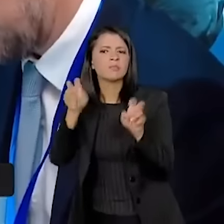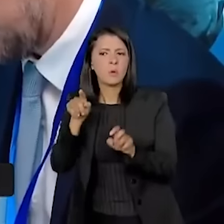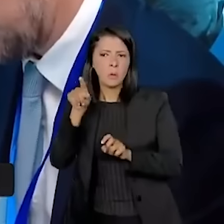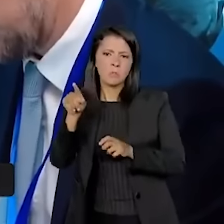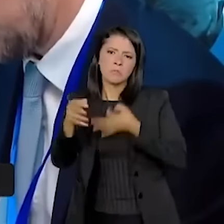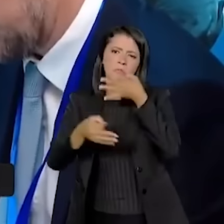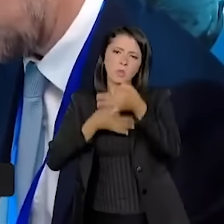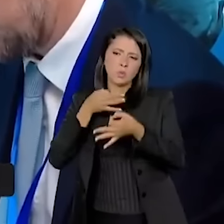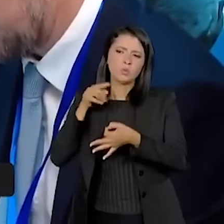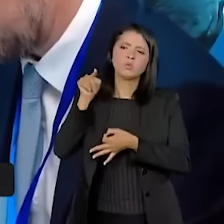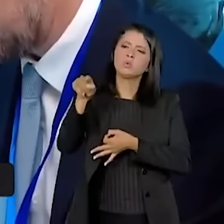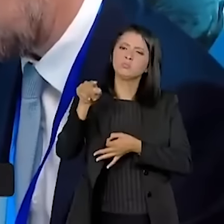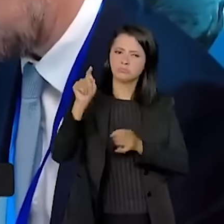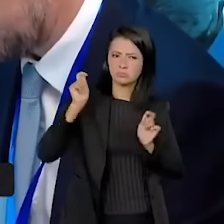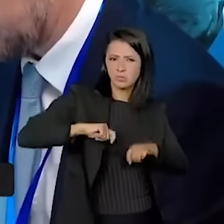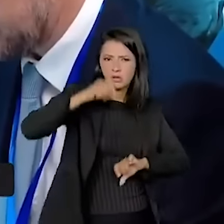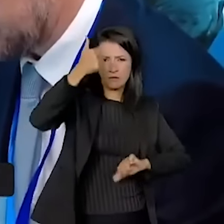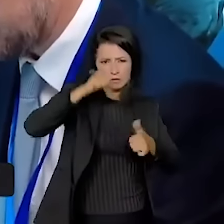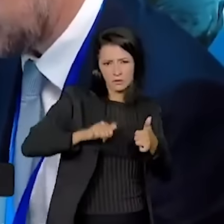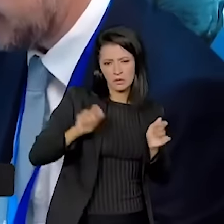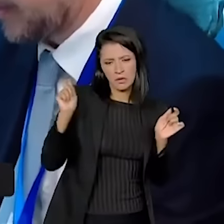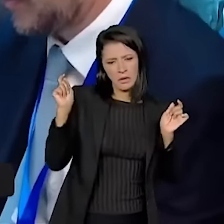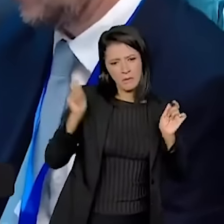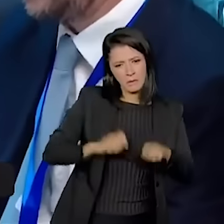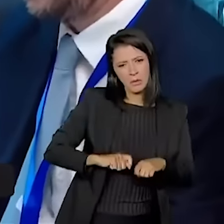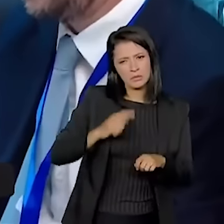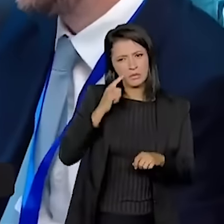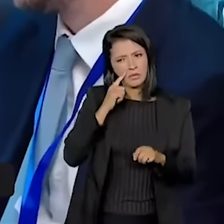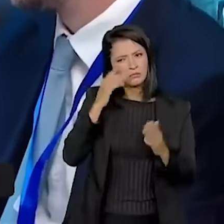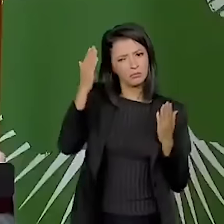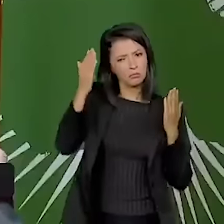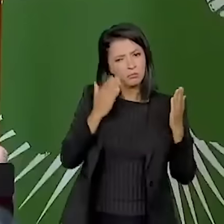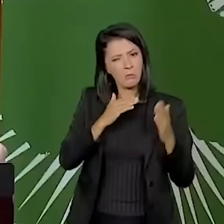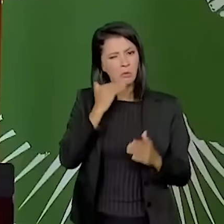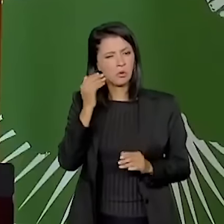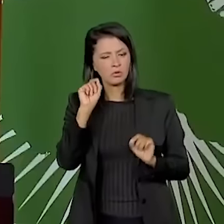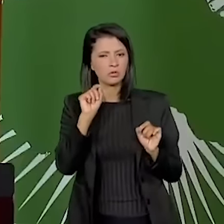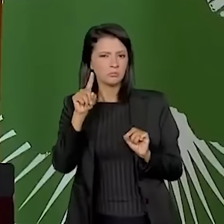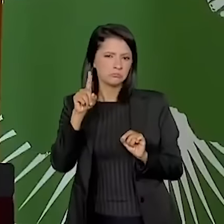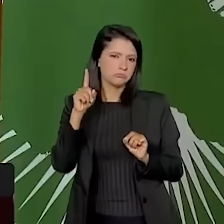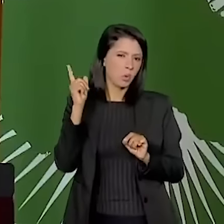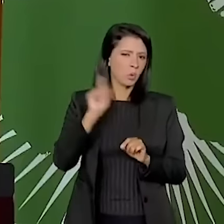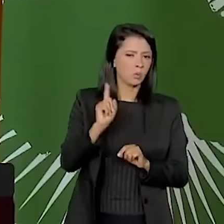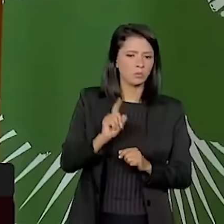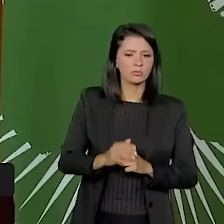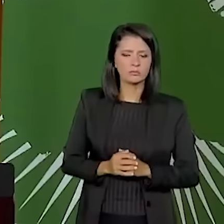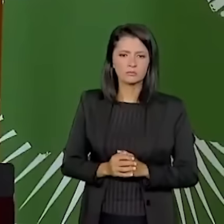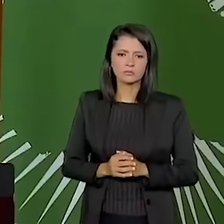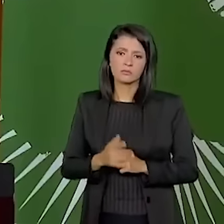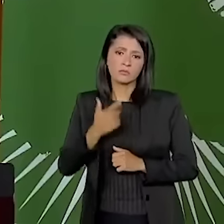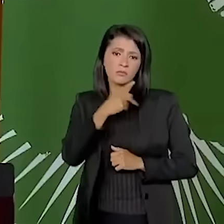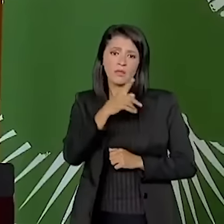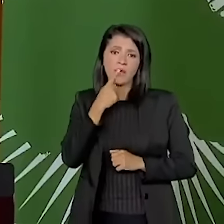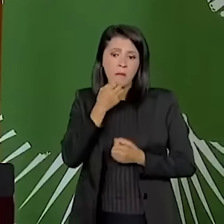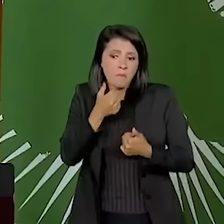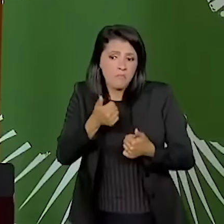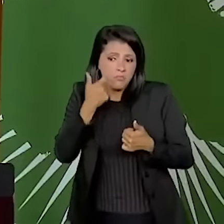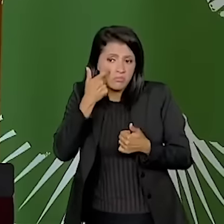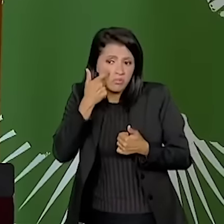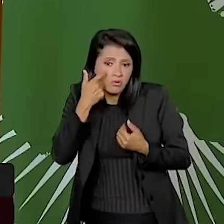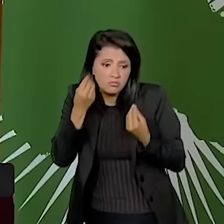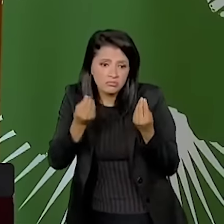senhor avalia que pode sim ser uma morte suspeita ou não. Eu acho que por uma questão de bom senso. Você acabou de